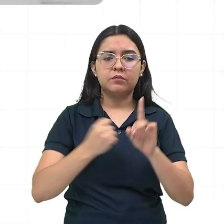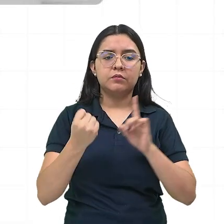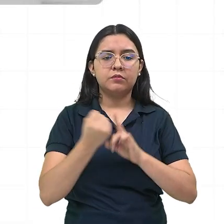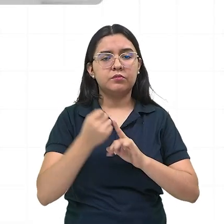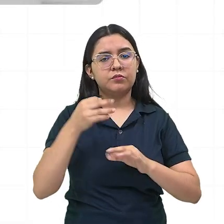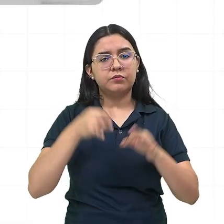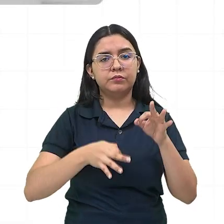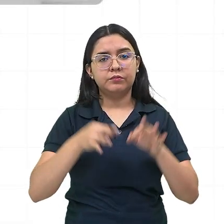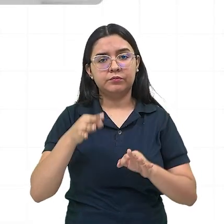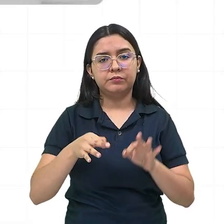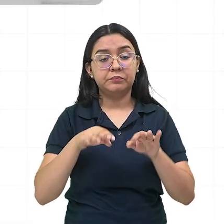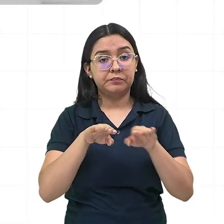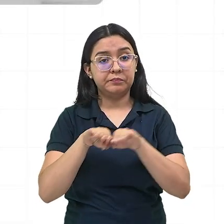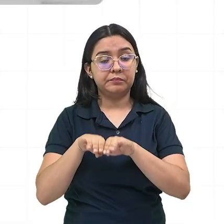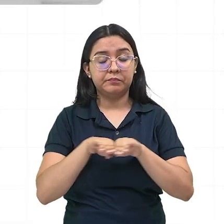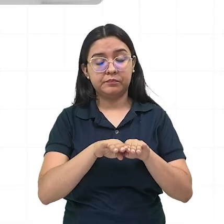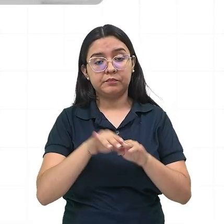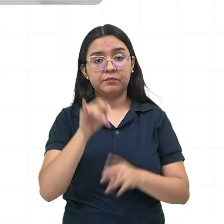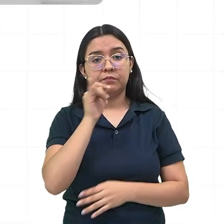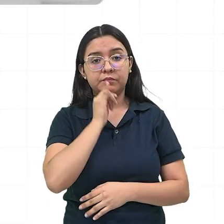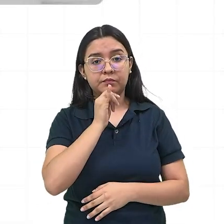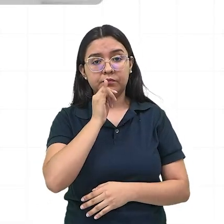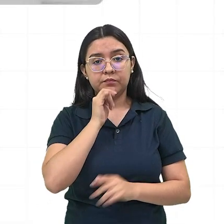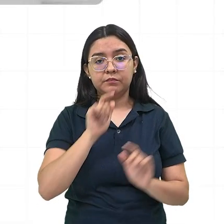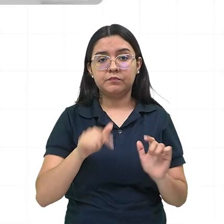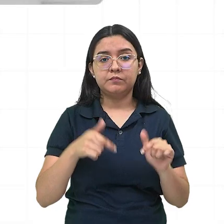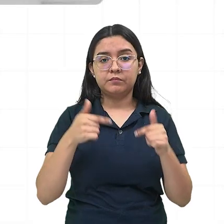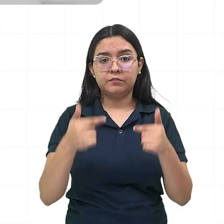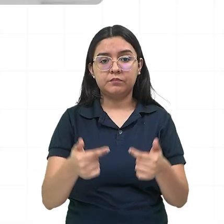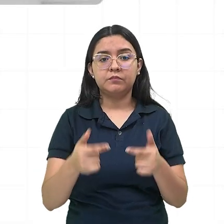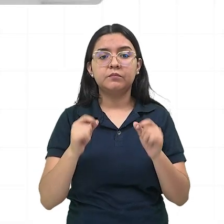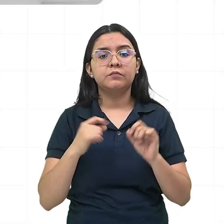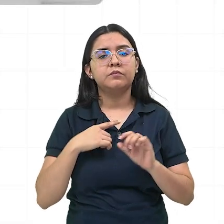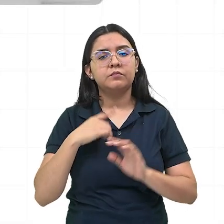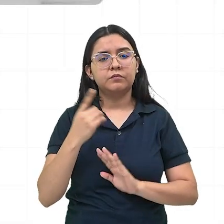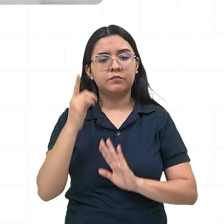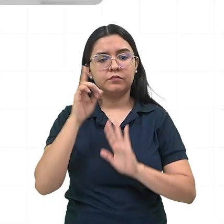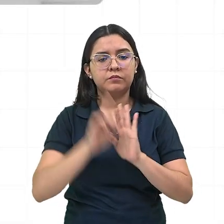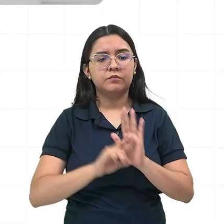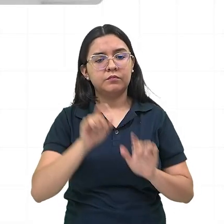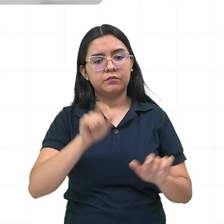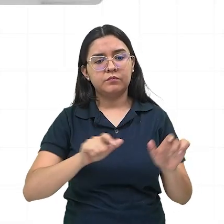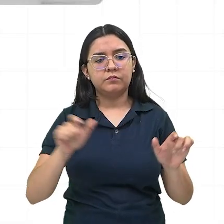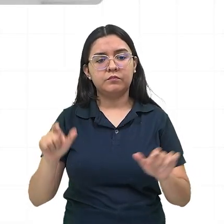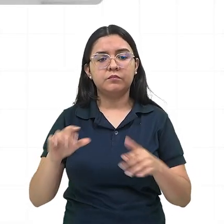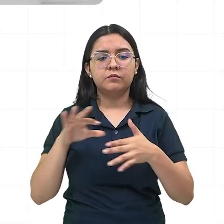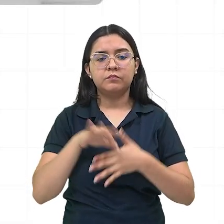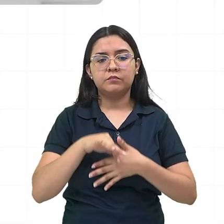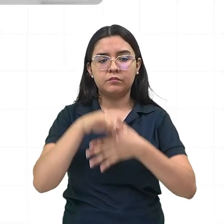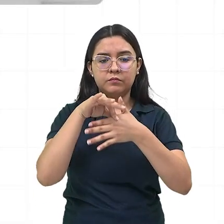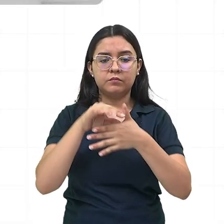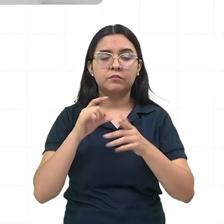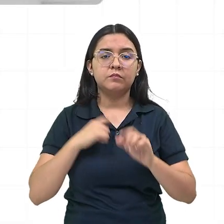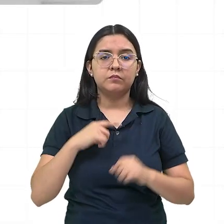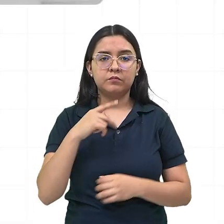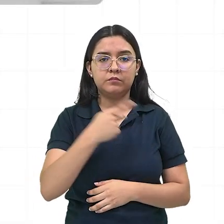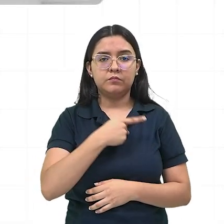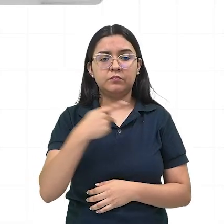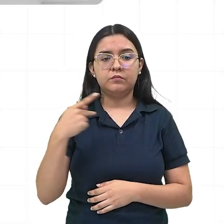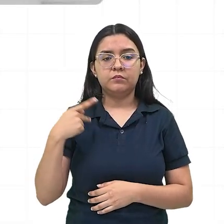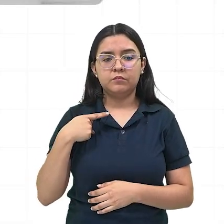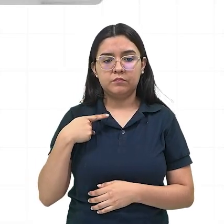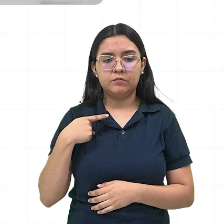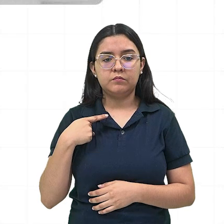e igualdade. Um exemplo disso são os movimentos pelos direitos civis, liderado pelo pastor batista Martin